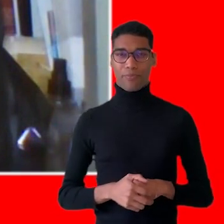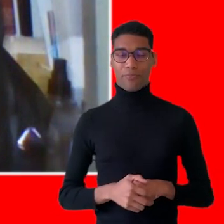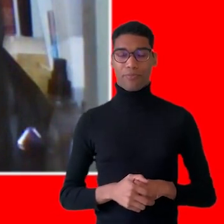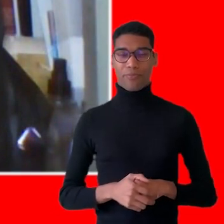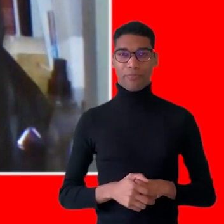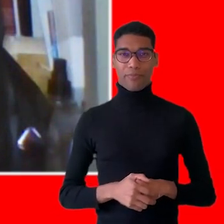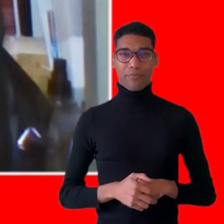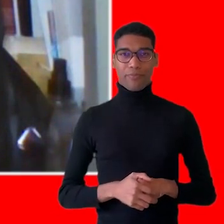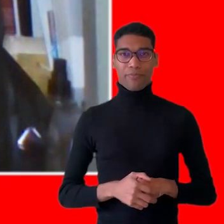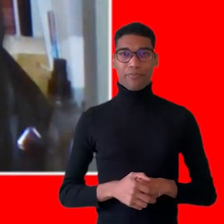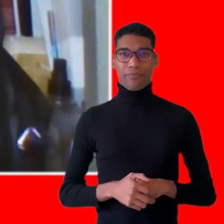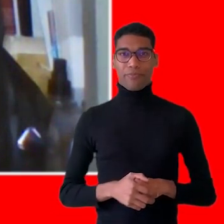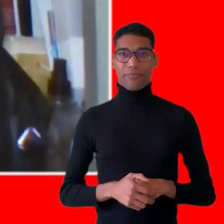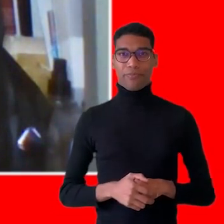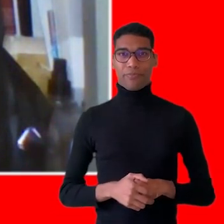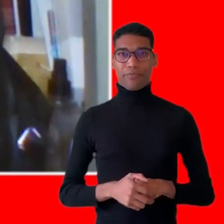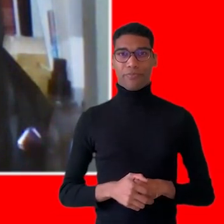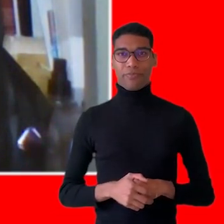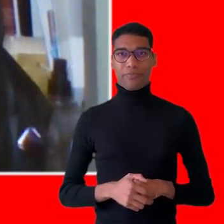conquistadores.